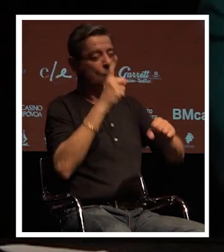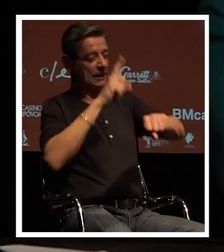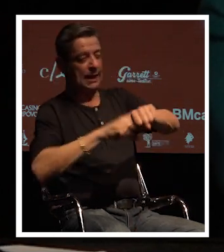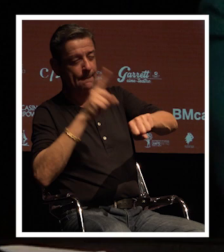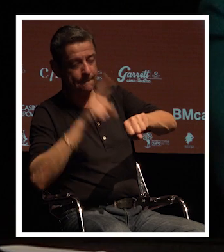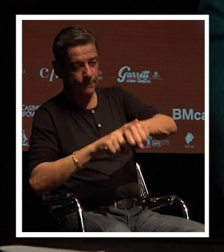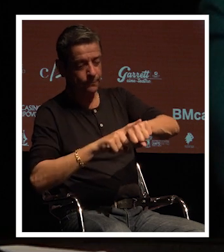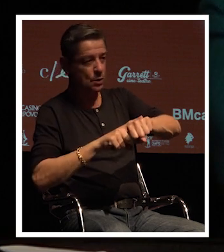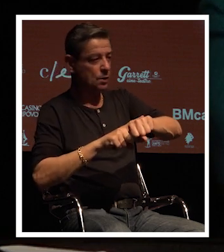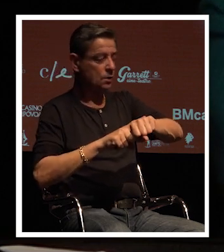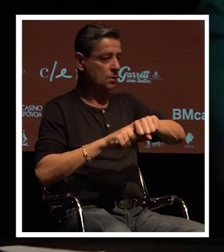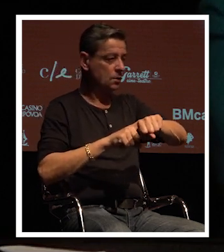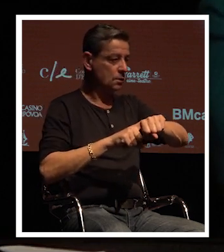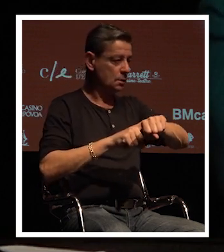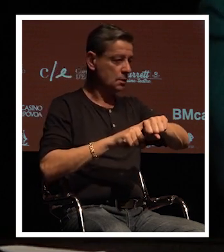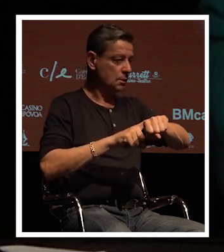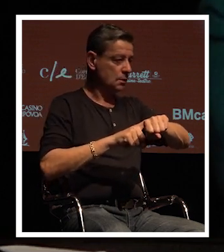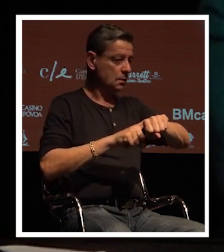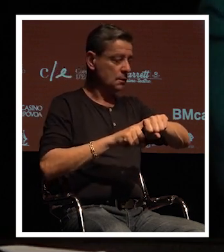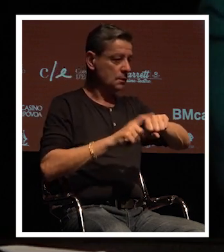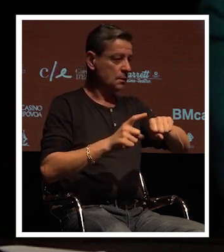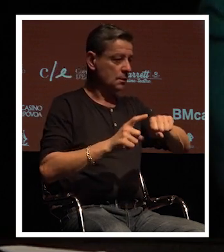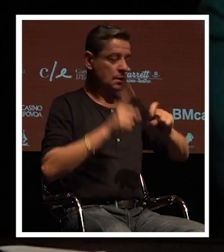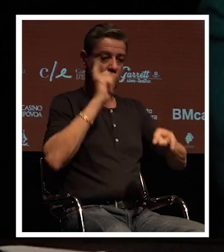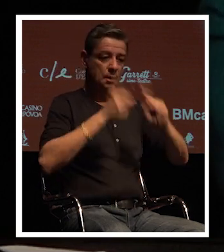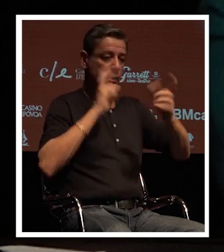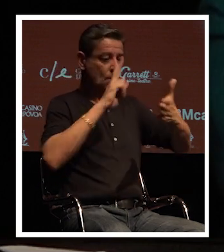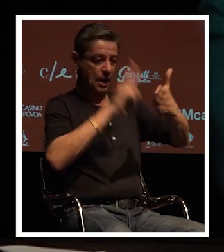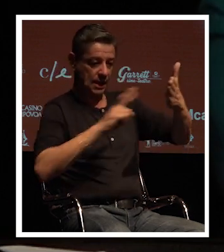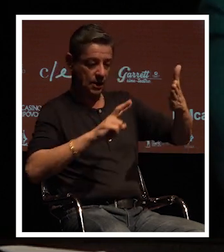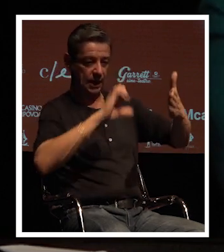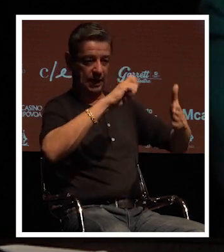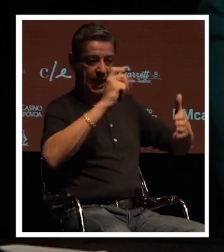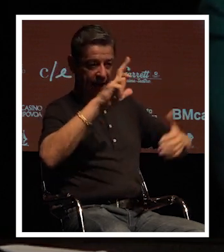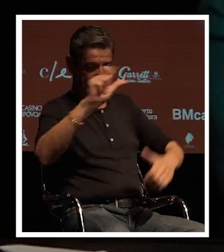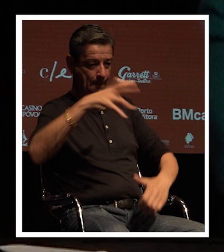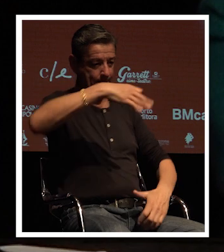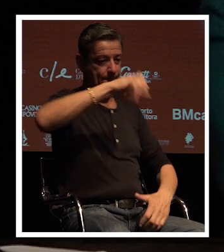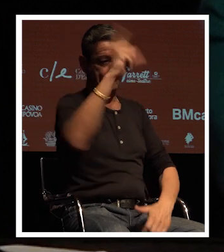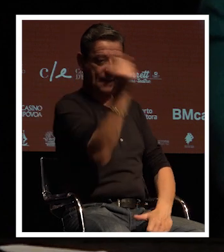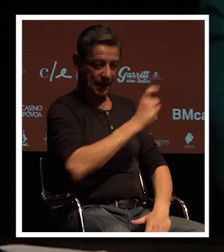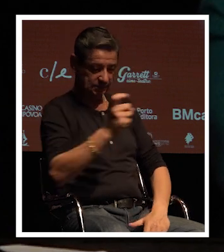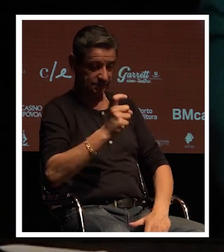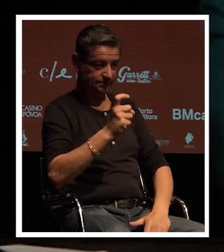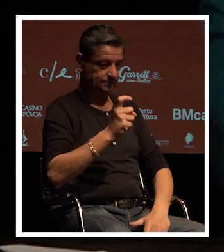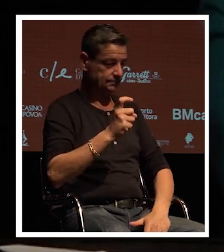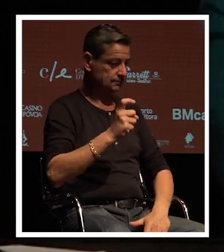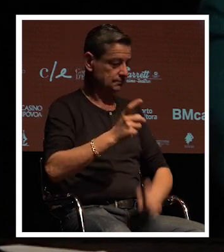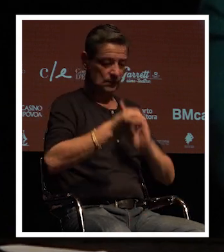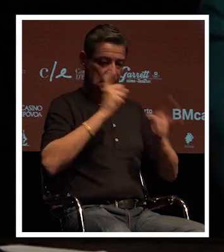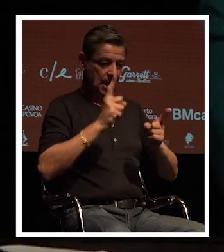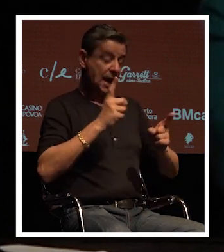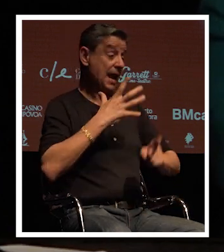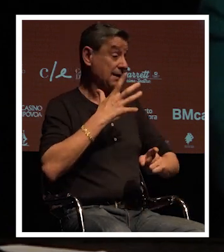tempo da da ler o Guerra e Paz requer tempo requer